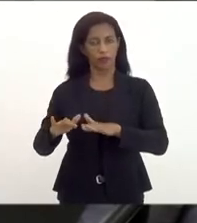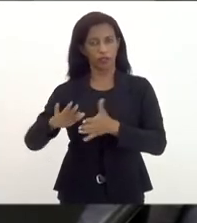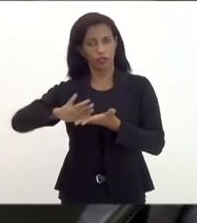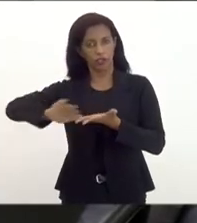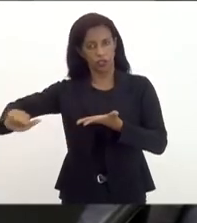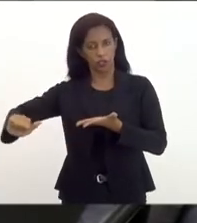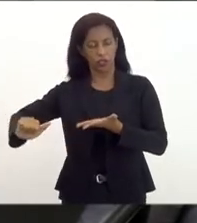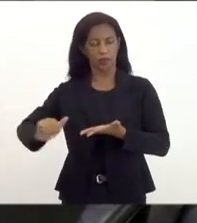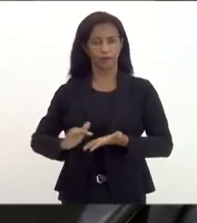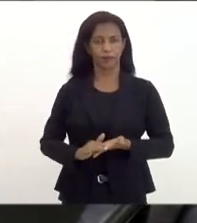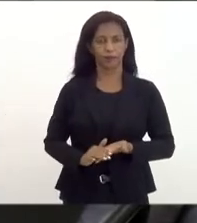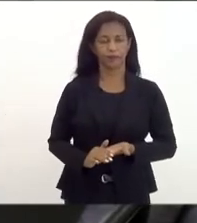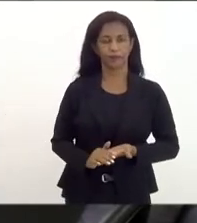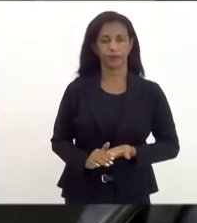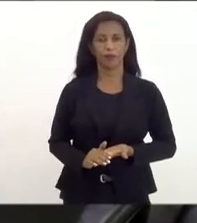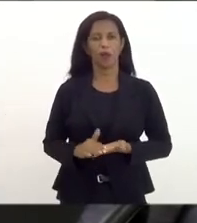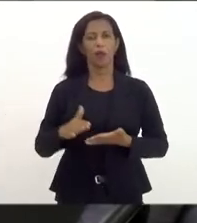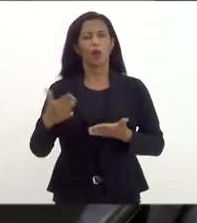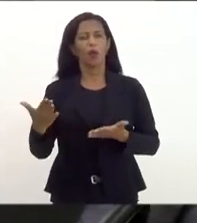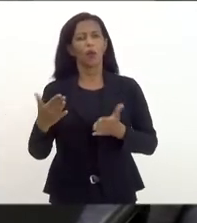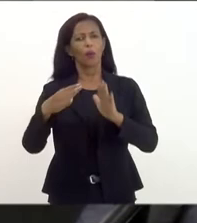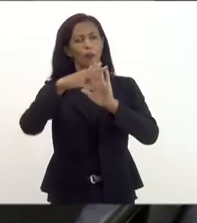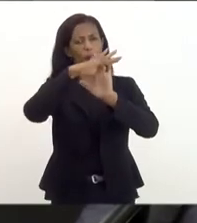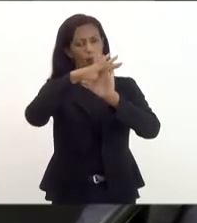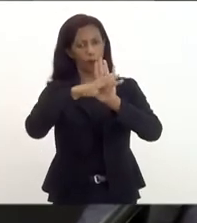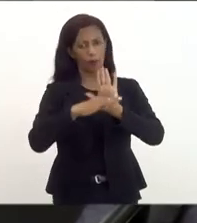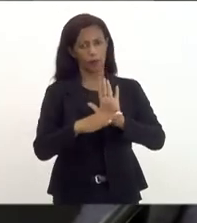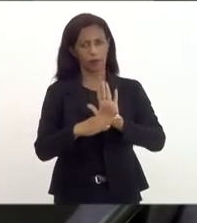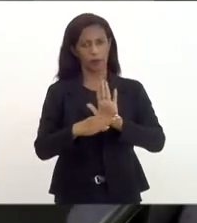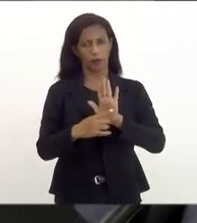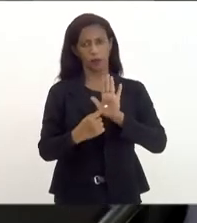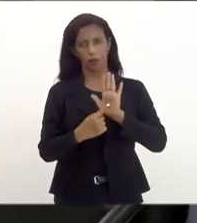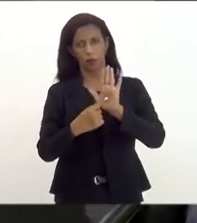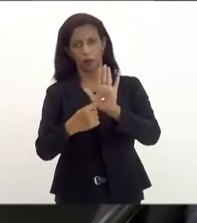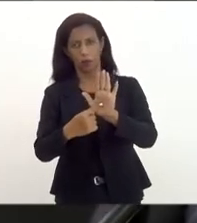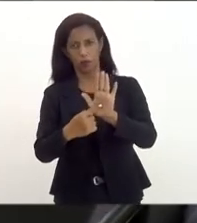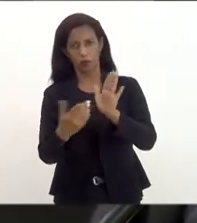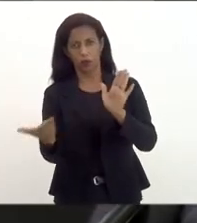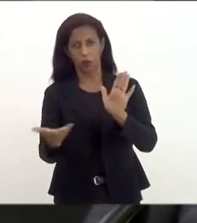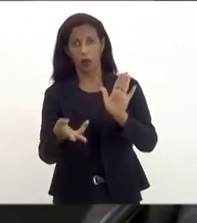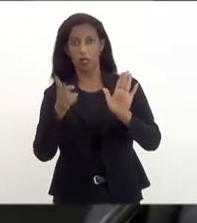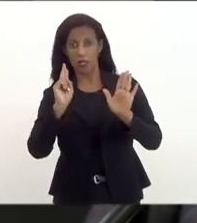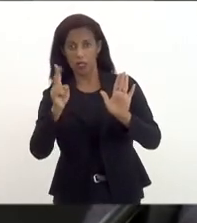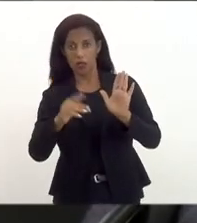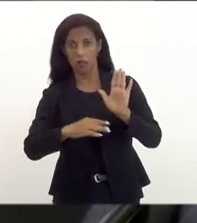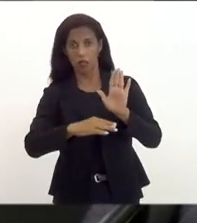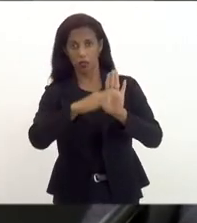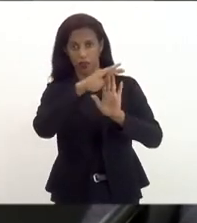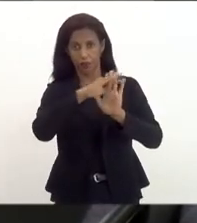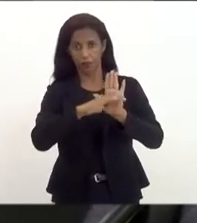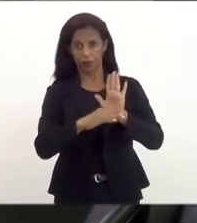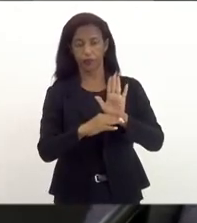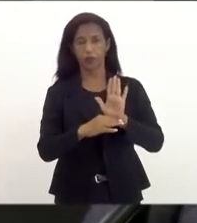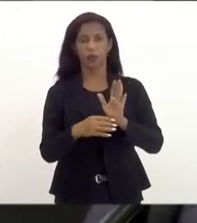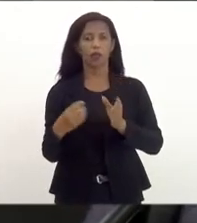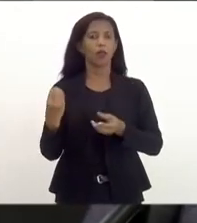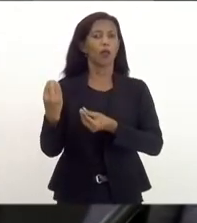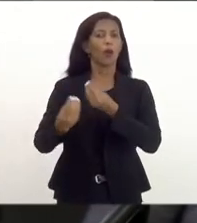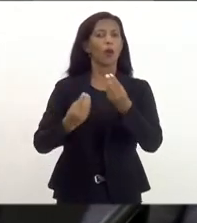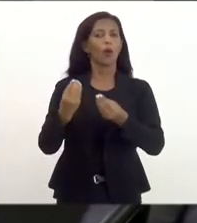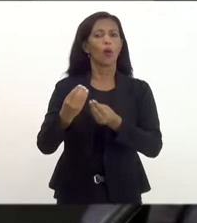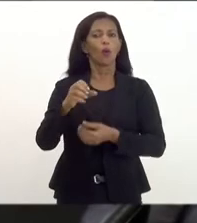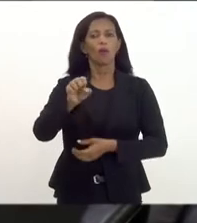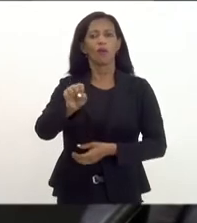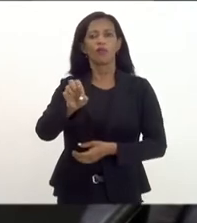colocando esse processo da maneira como a gente apresentou aqui agora eu vou pegar este mesmo processo e vou mostrar como é que a gente